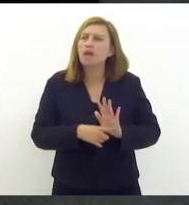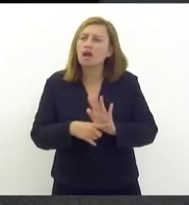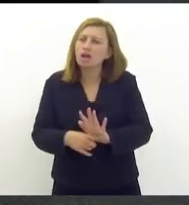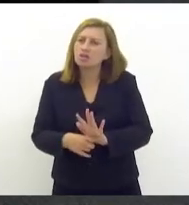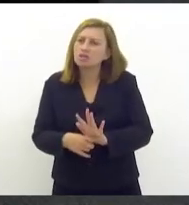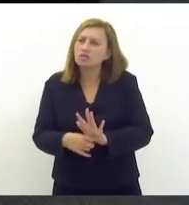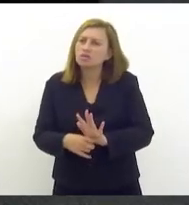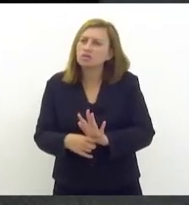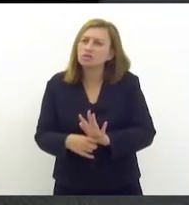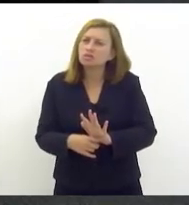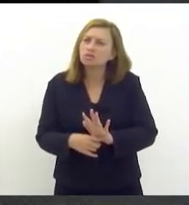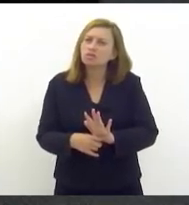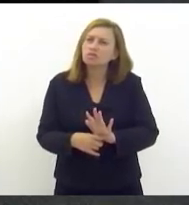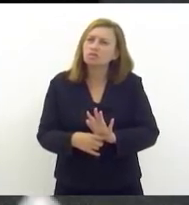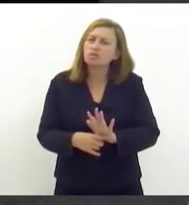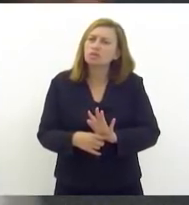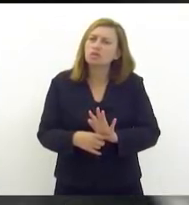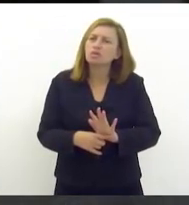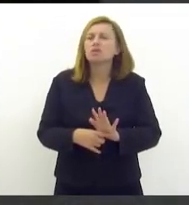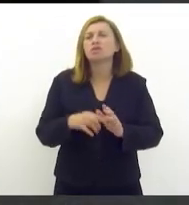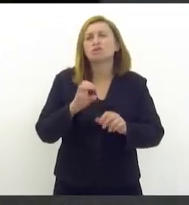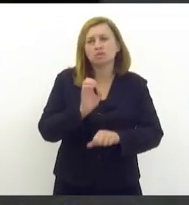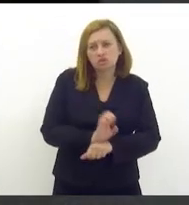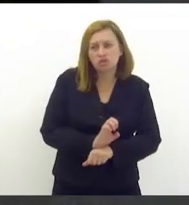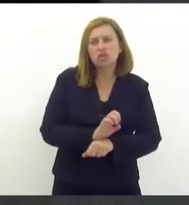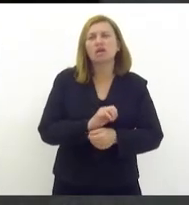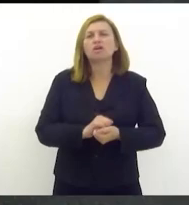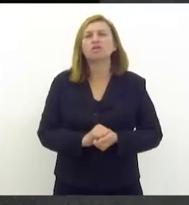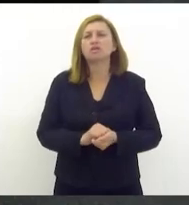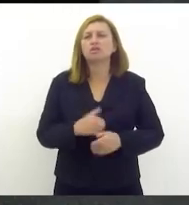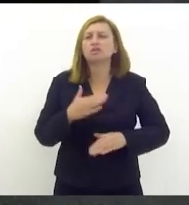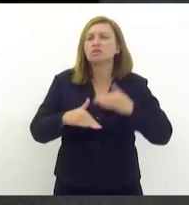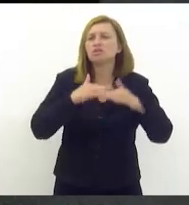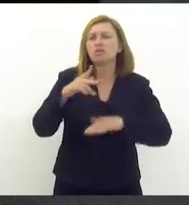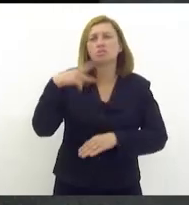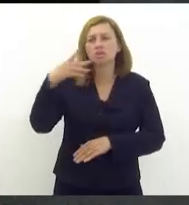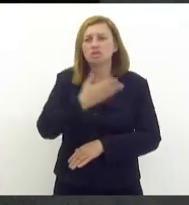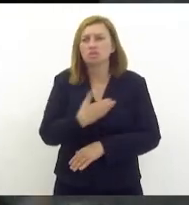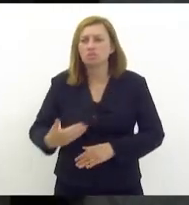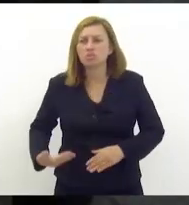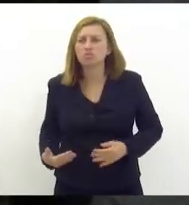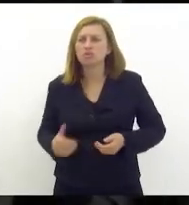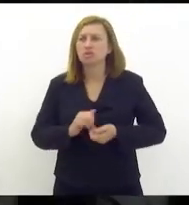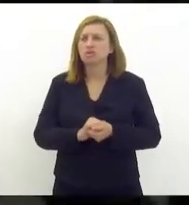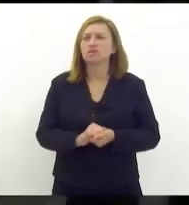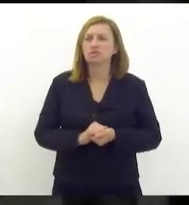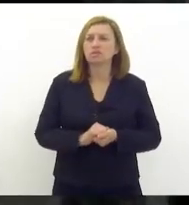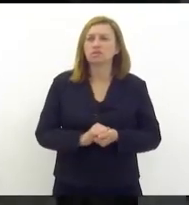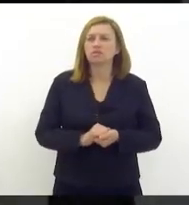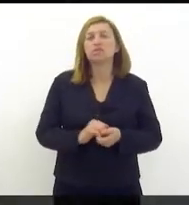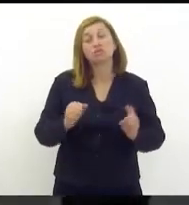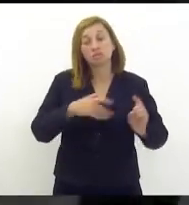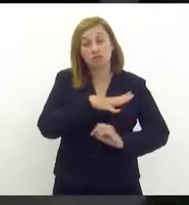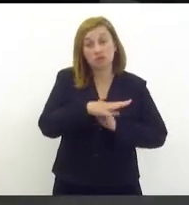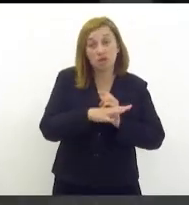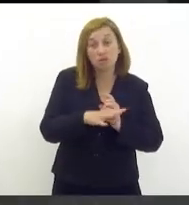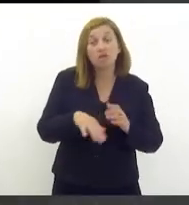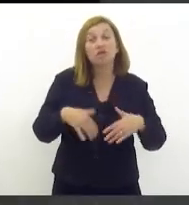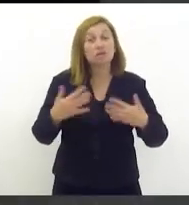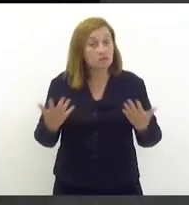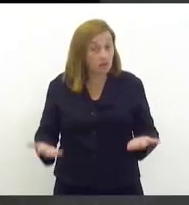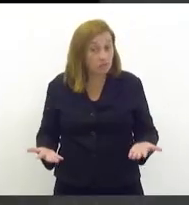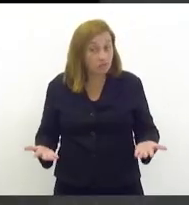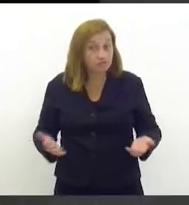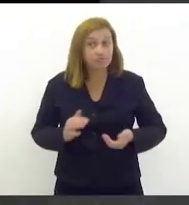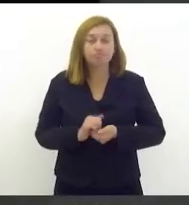para com o estado para desenvolver as políticas públicas do estado nos aspectos sociais Então